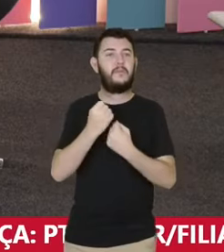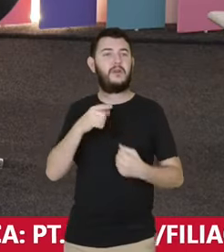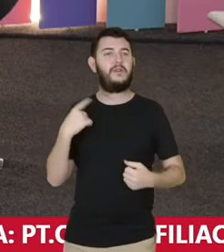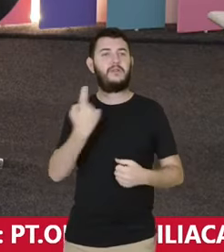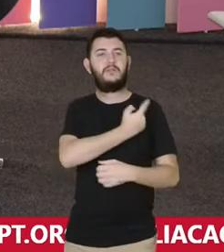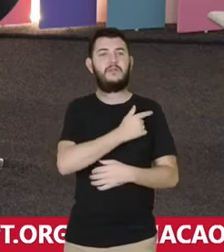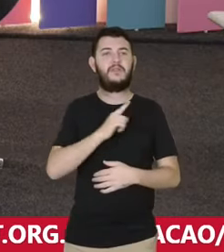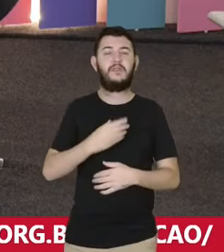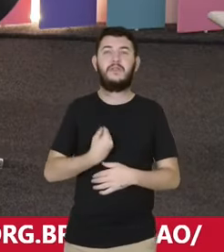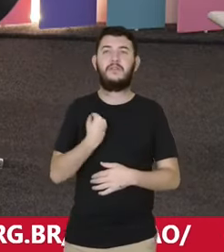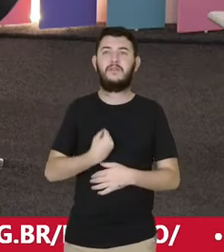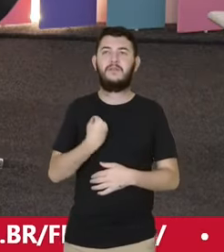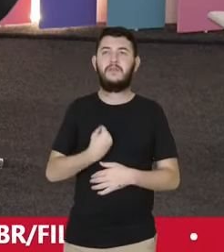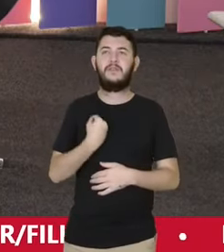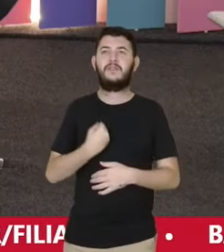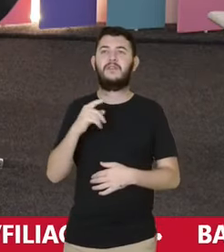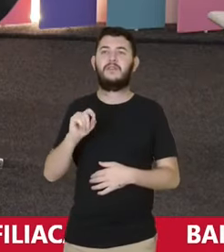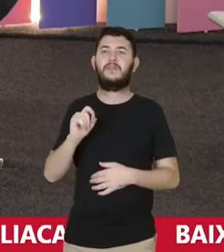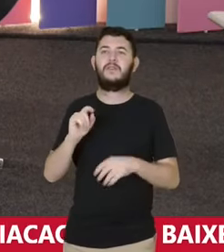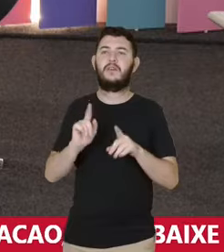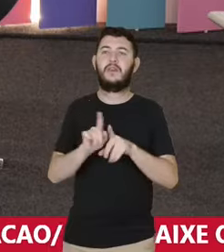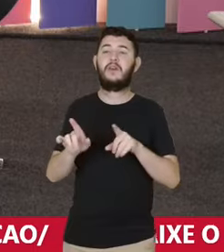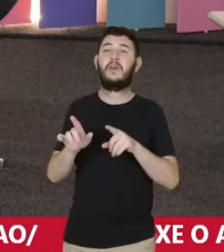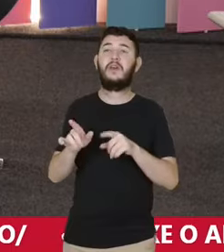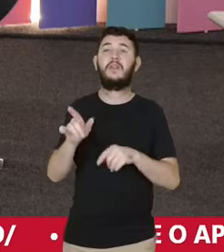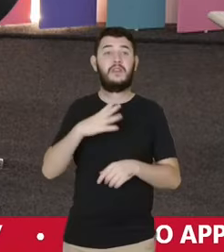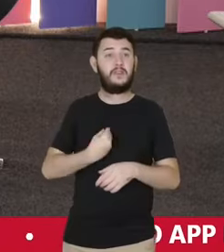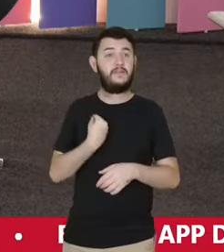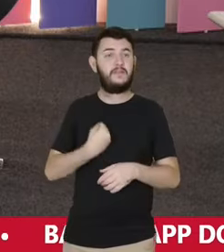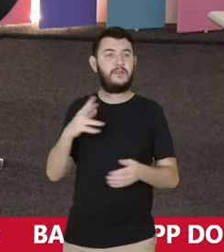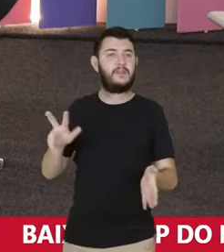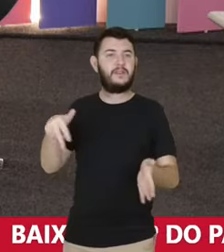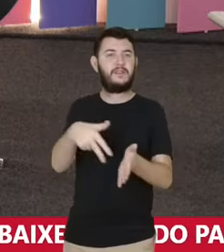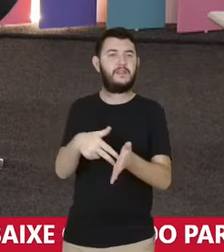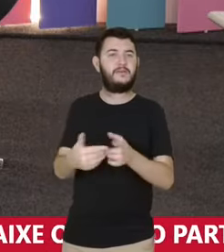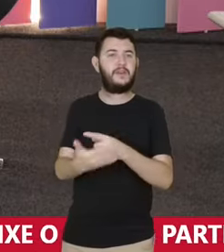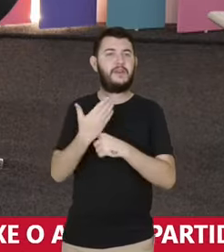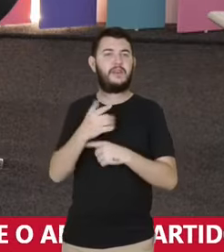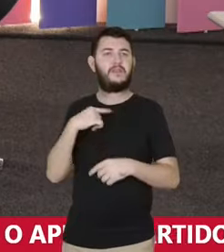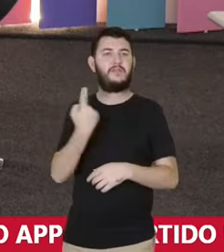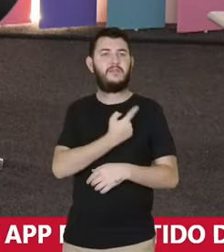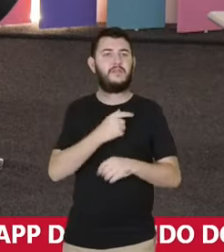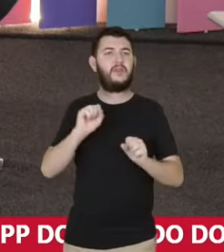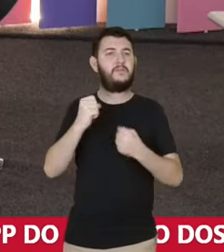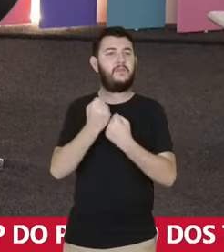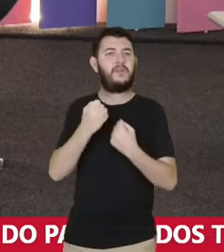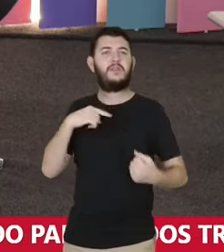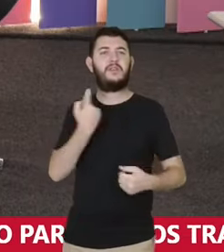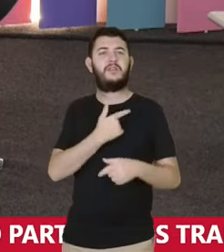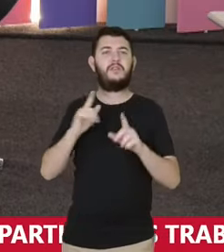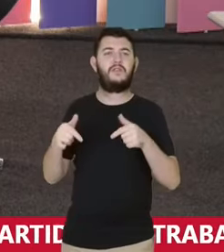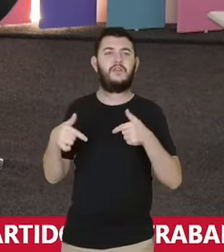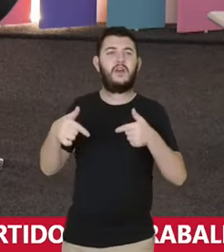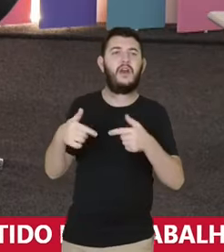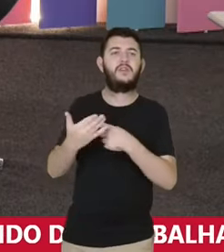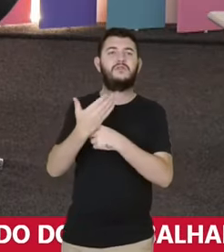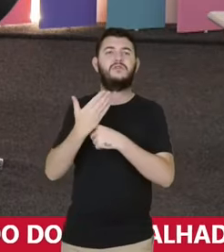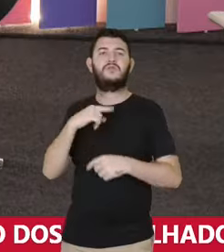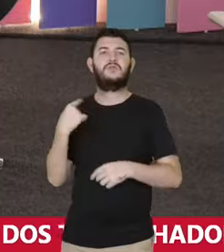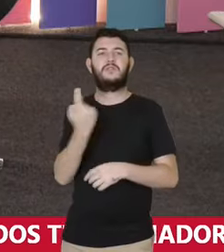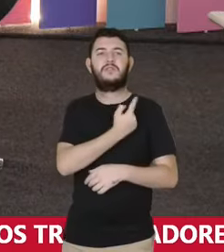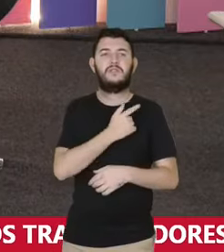abraçam a nossa causa como povo indígena, né? Que esteja na rua com a gente, que esteja apoiando a nossa luta, ajude-nos,